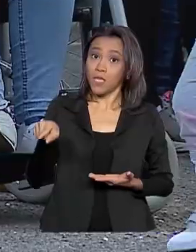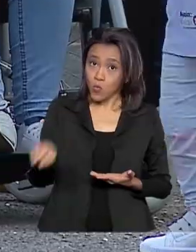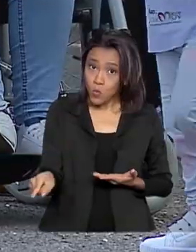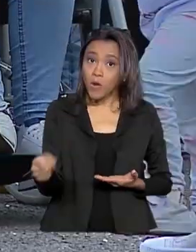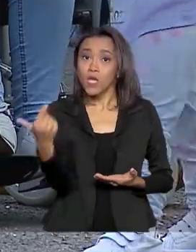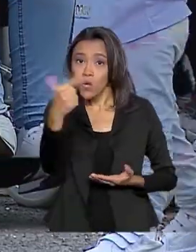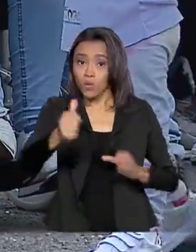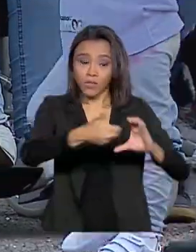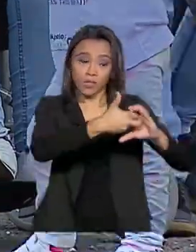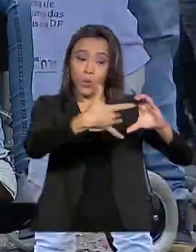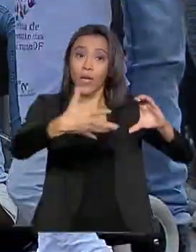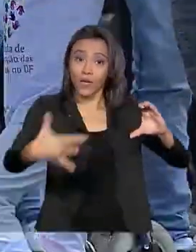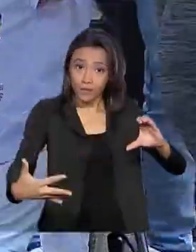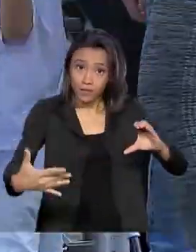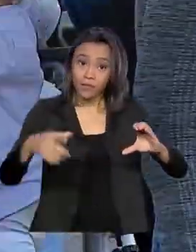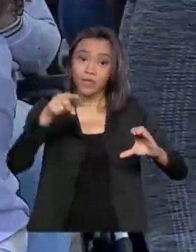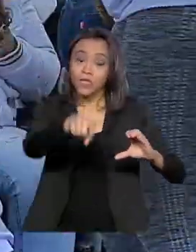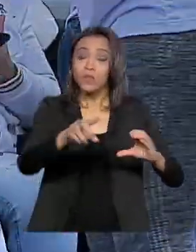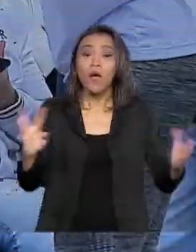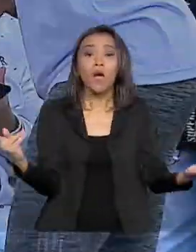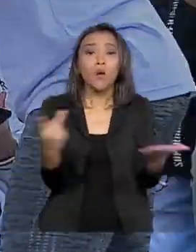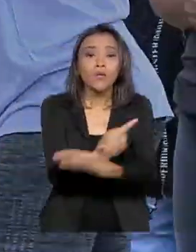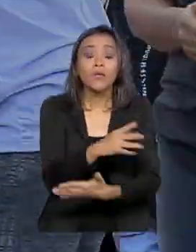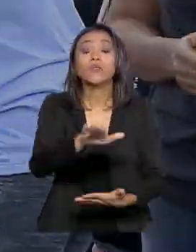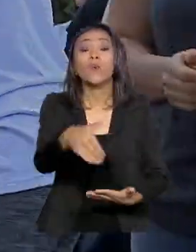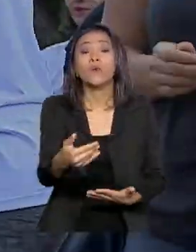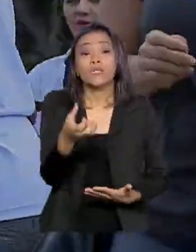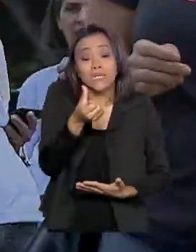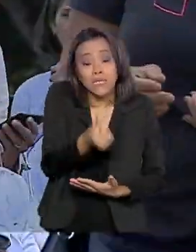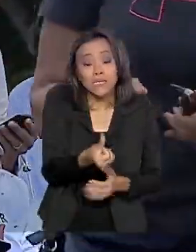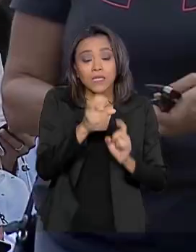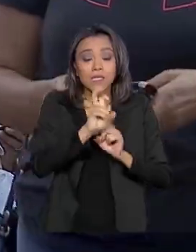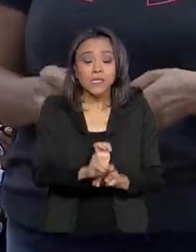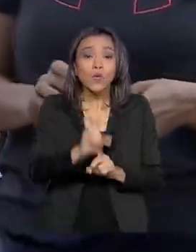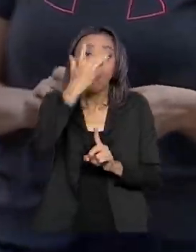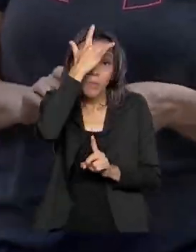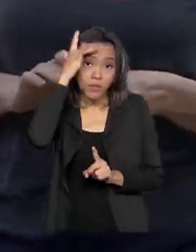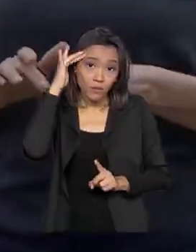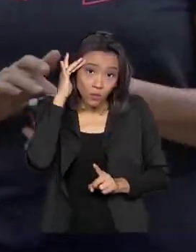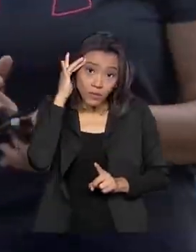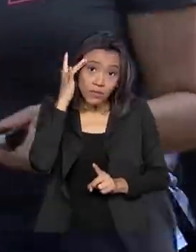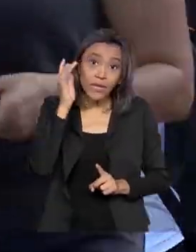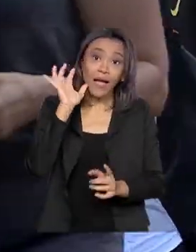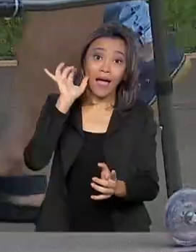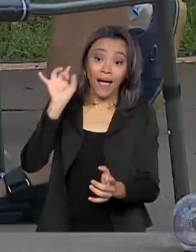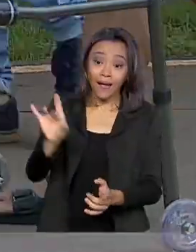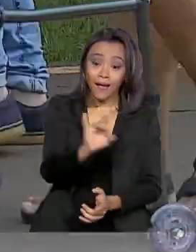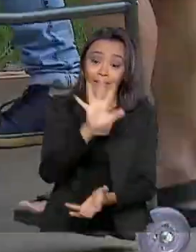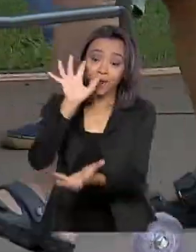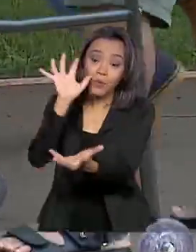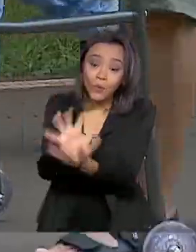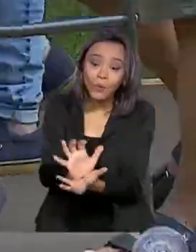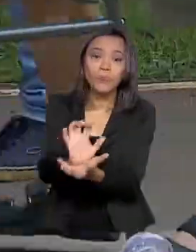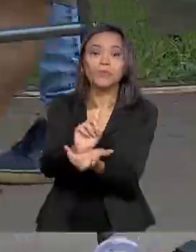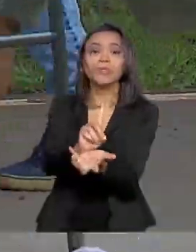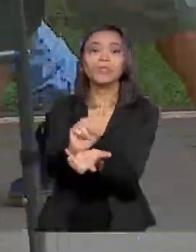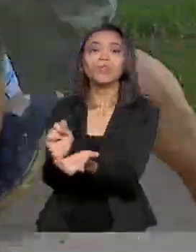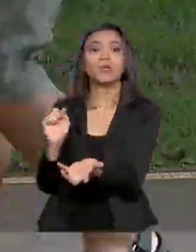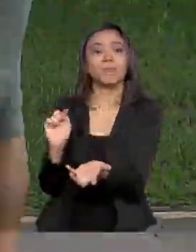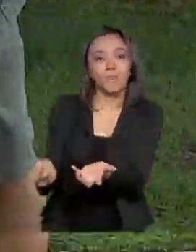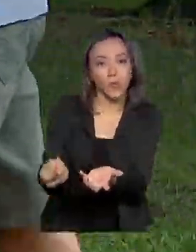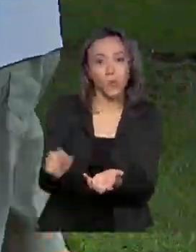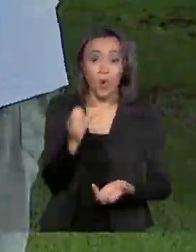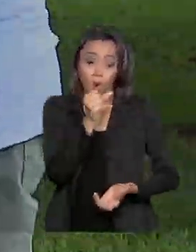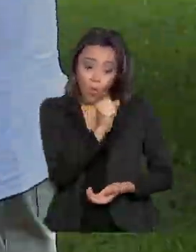raras. Elas são assim chamadas quando afetam pelo menos 65 pessoas a cada 100 mil habitantes. Atualmente, cerca de